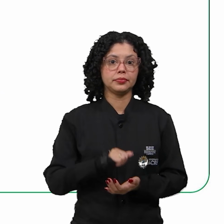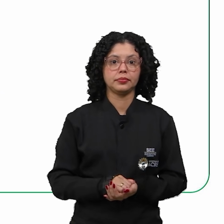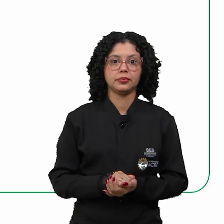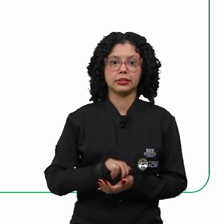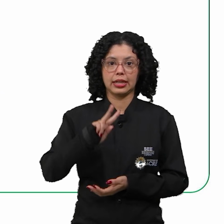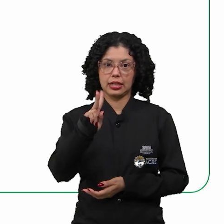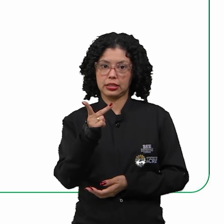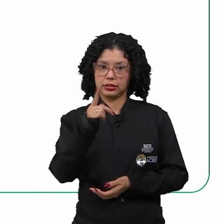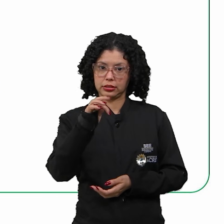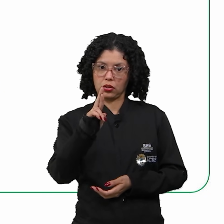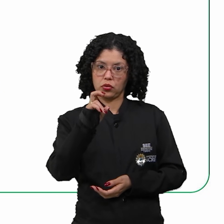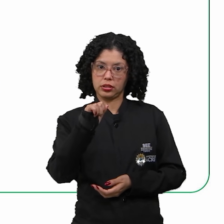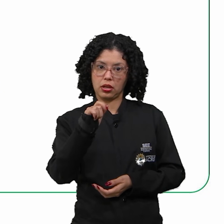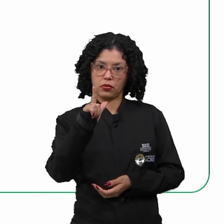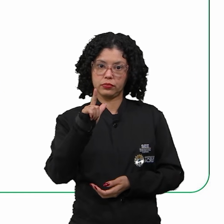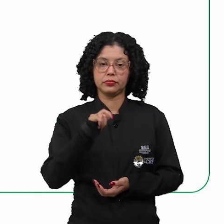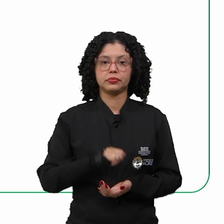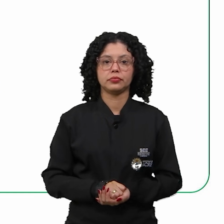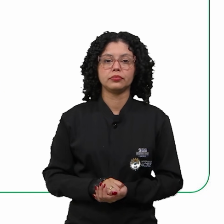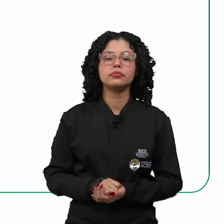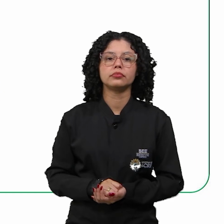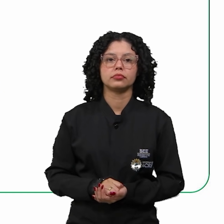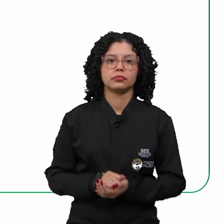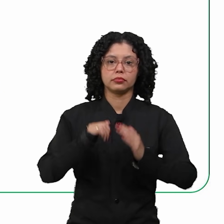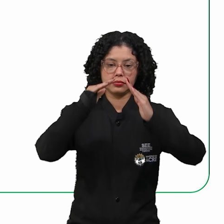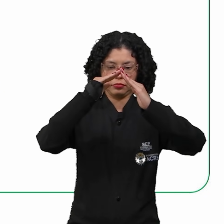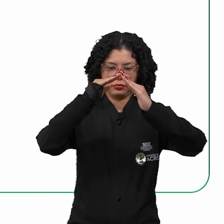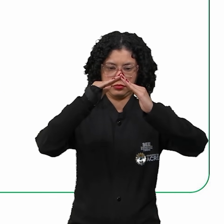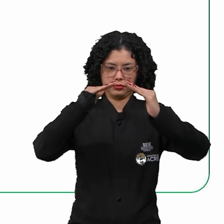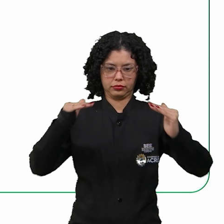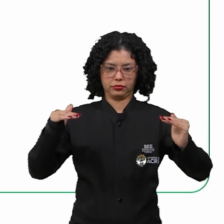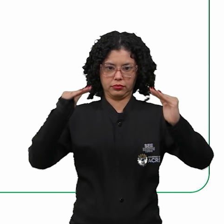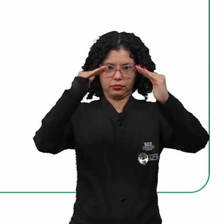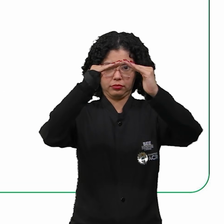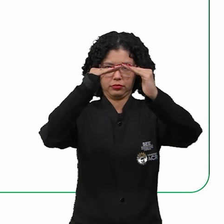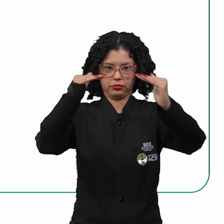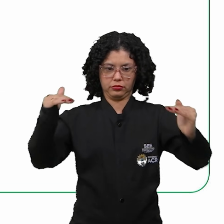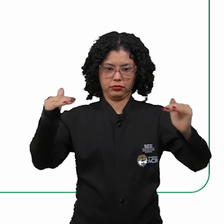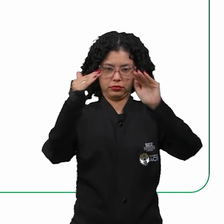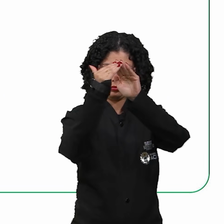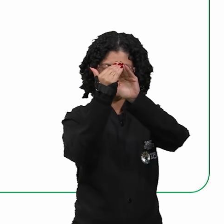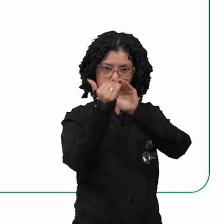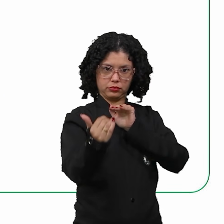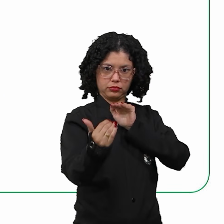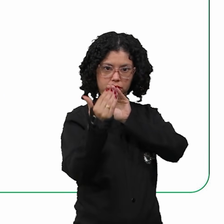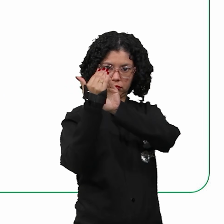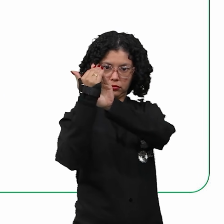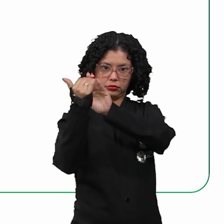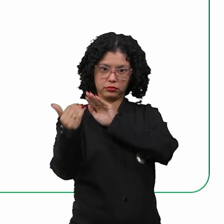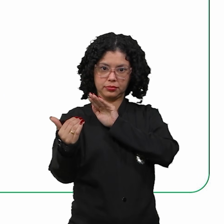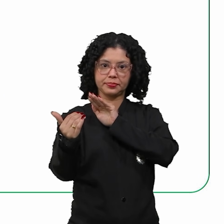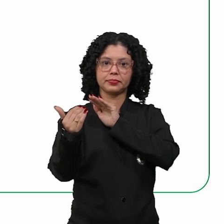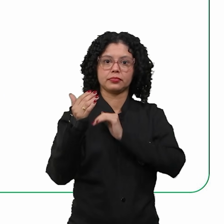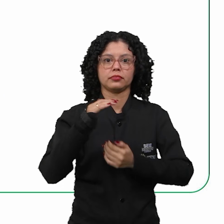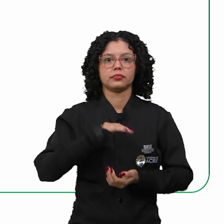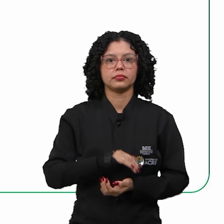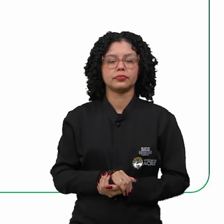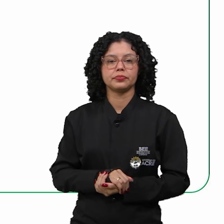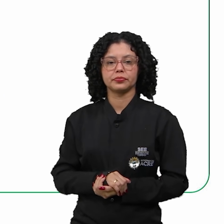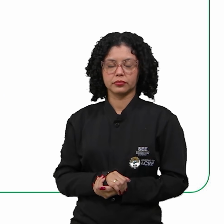de base hexagonal, nós vamos ter 6 faces